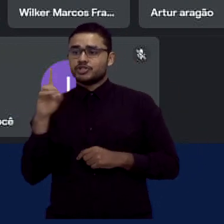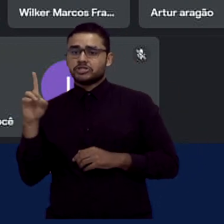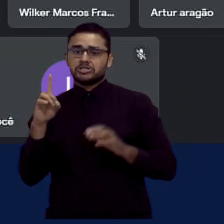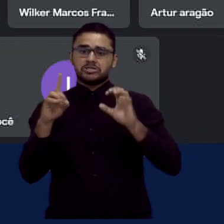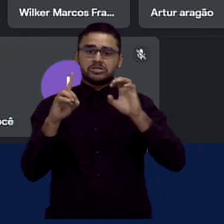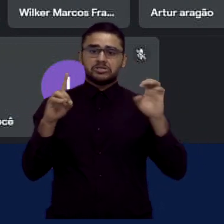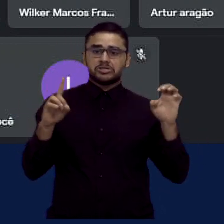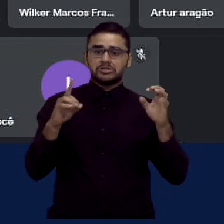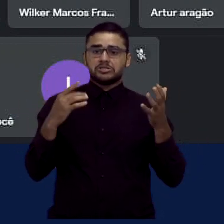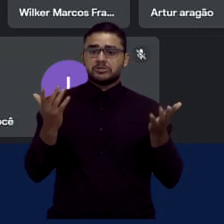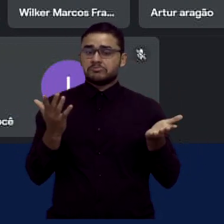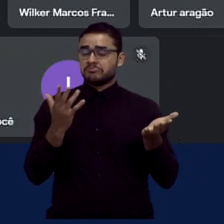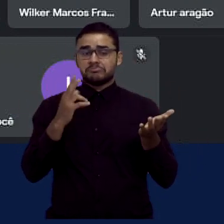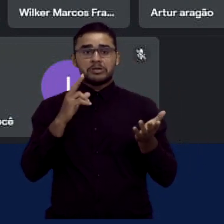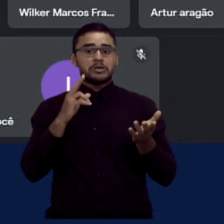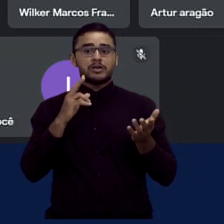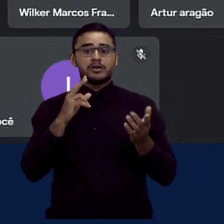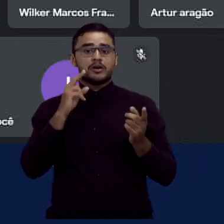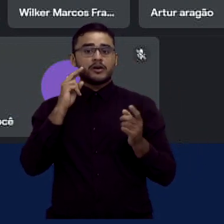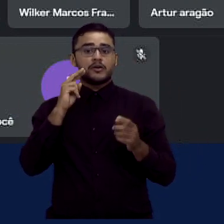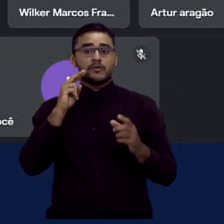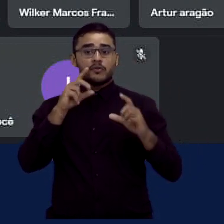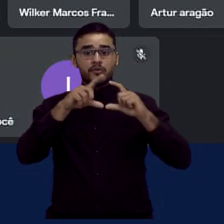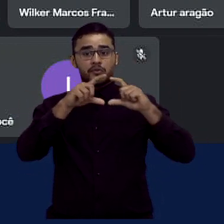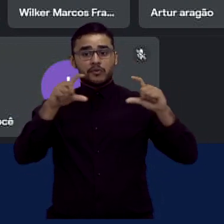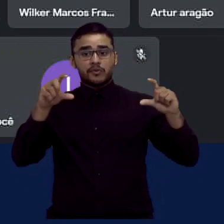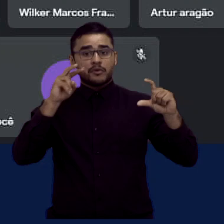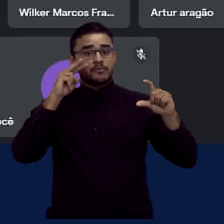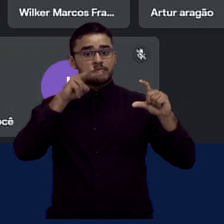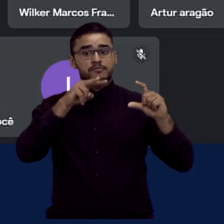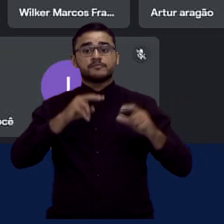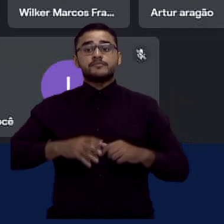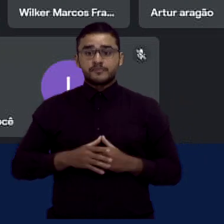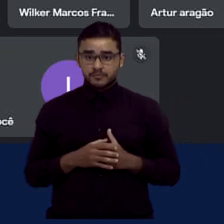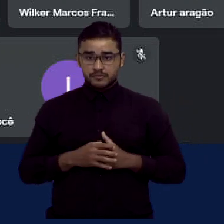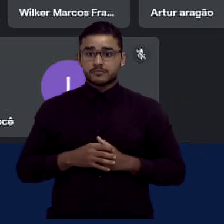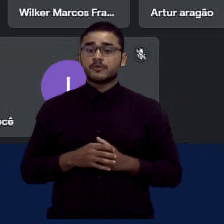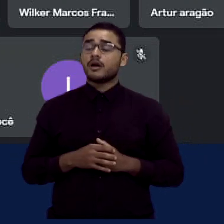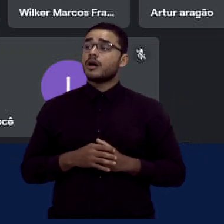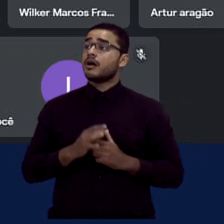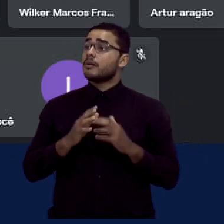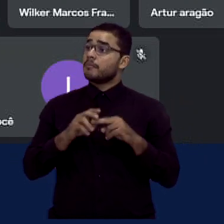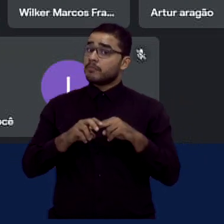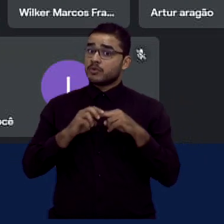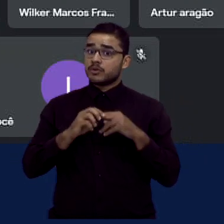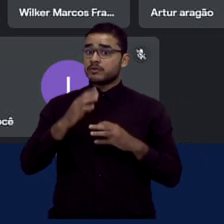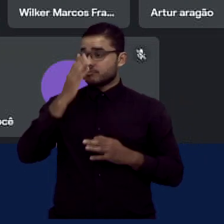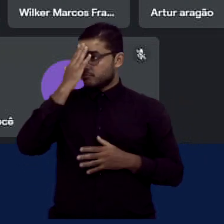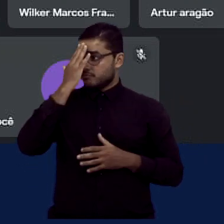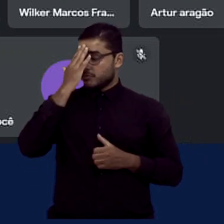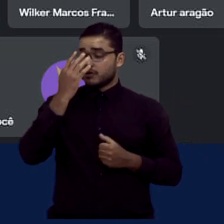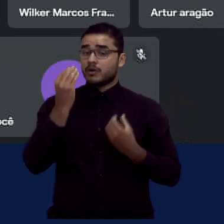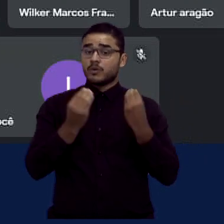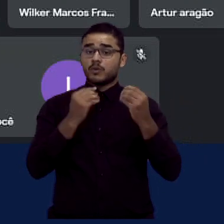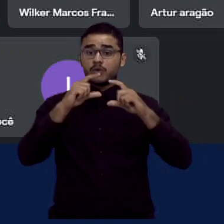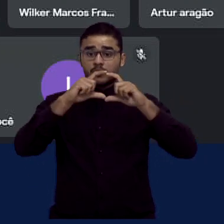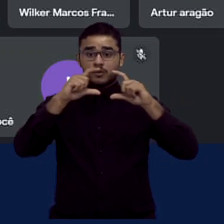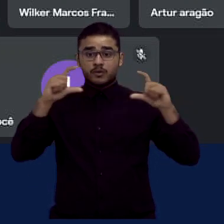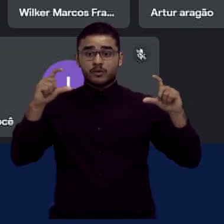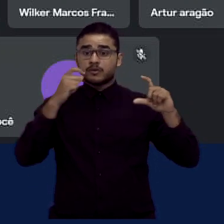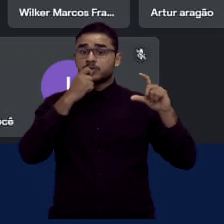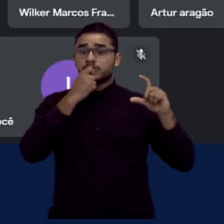dele. Então, é sempre importante entender que elementos você está utilizando para isso. É por isso que eu digo, quando você faz quadrinhos,